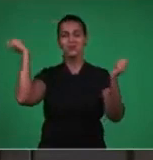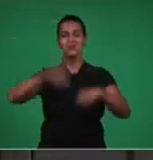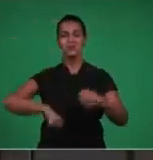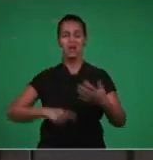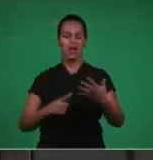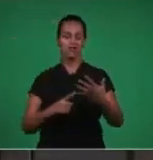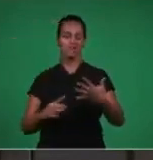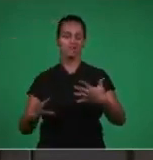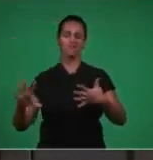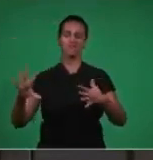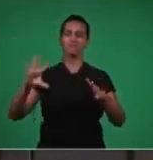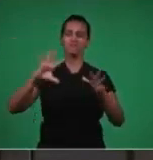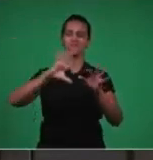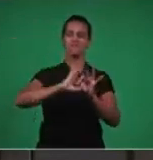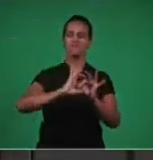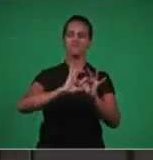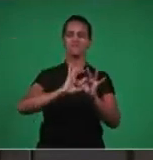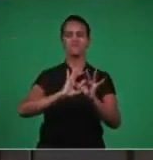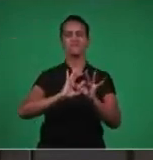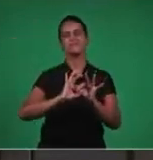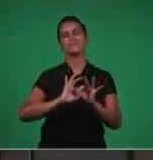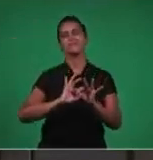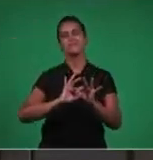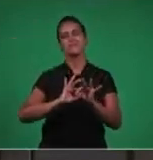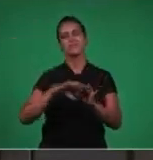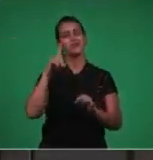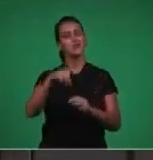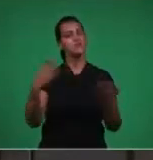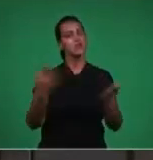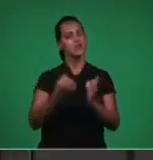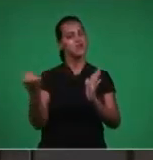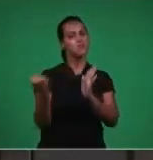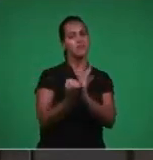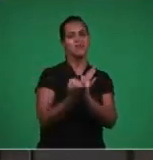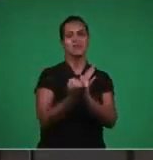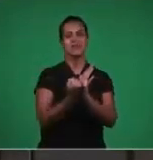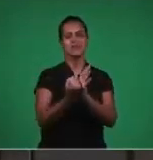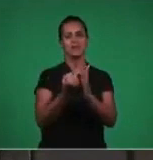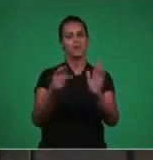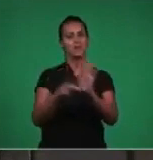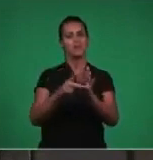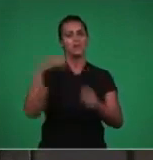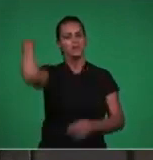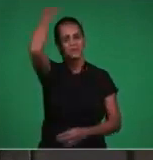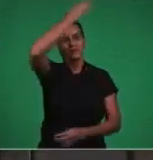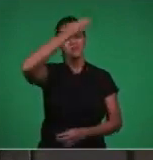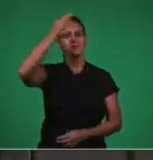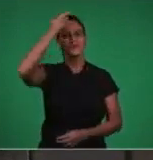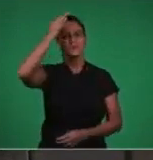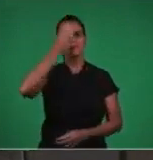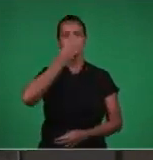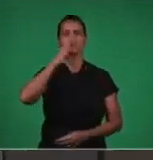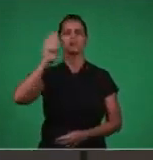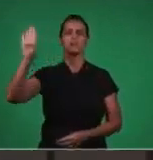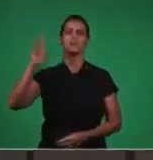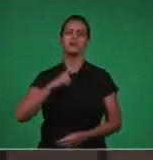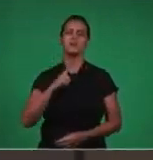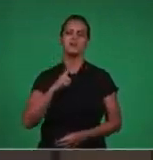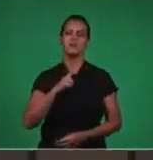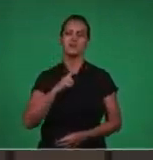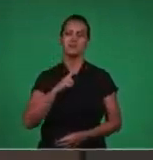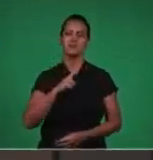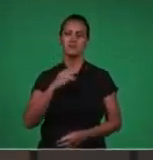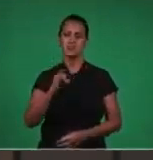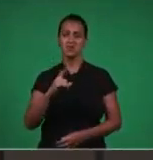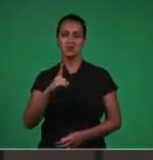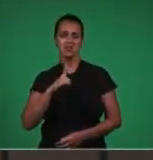medida. Estáis selados com o Espírito Santo da promessa, ou não está, ou você está, ou não está. Então,